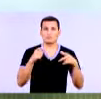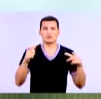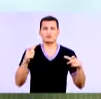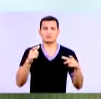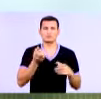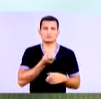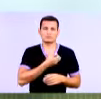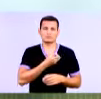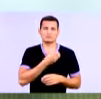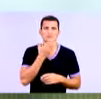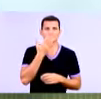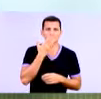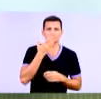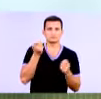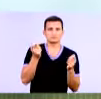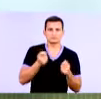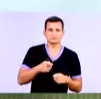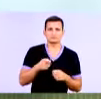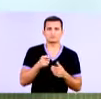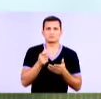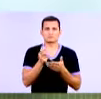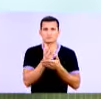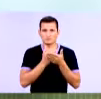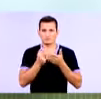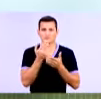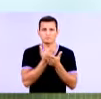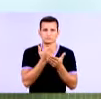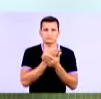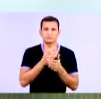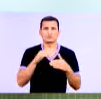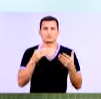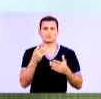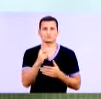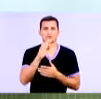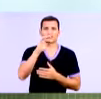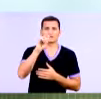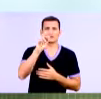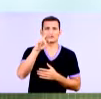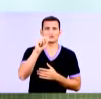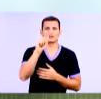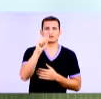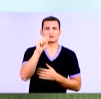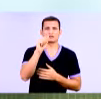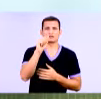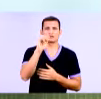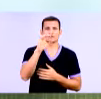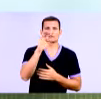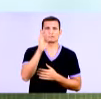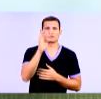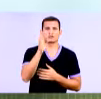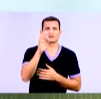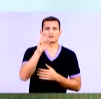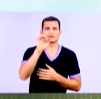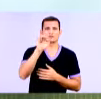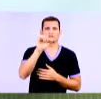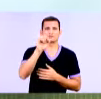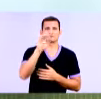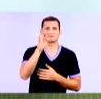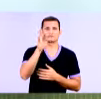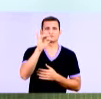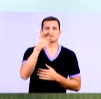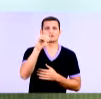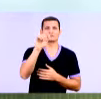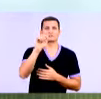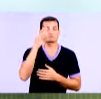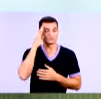formatos possíveis de imagem e estude as características principais dele, né? Nós temos um tempo muito curto aqui